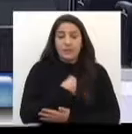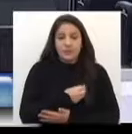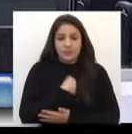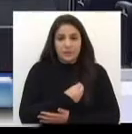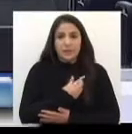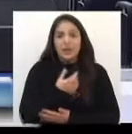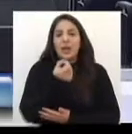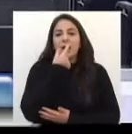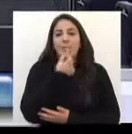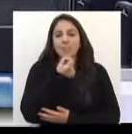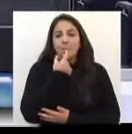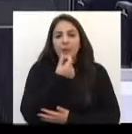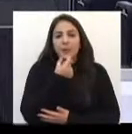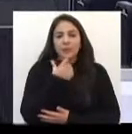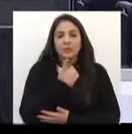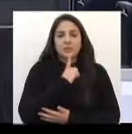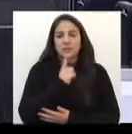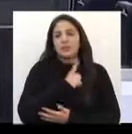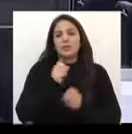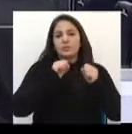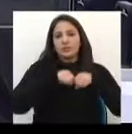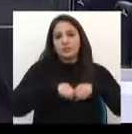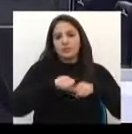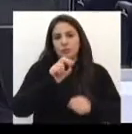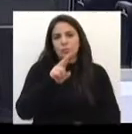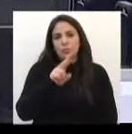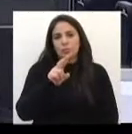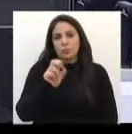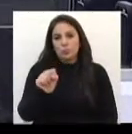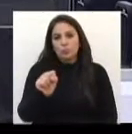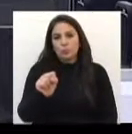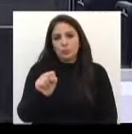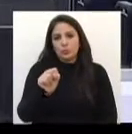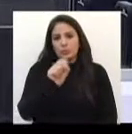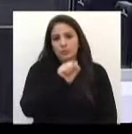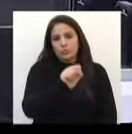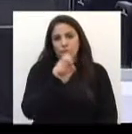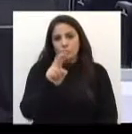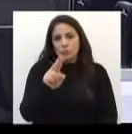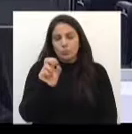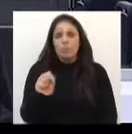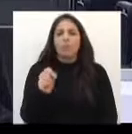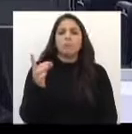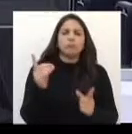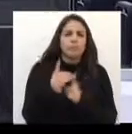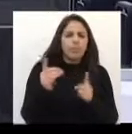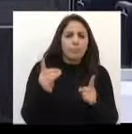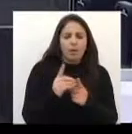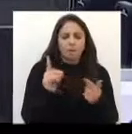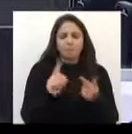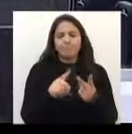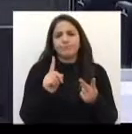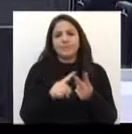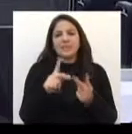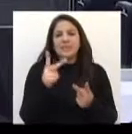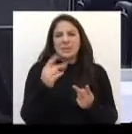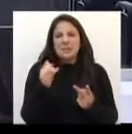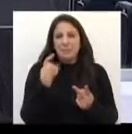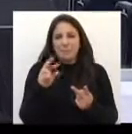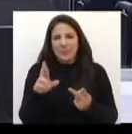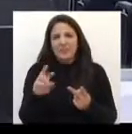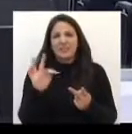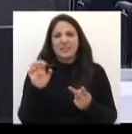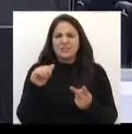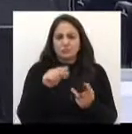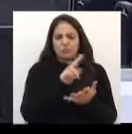de remédios fornecidos pelo Sistema Único de Saúde, pelo SUS. Então é diabetes, hipertensão e